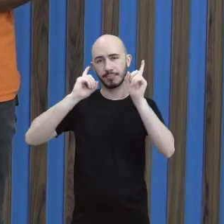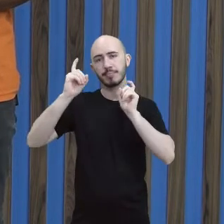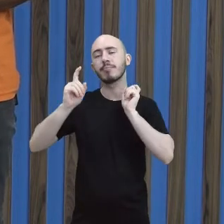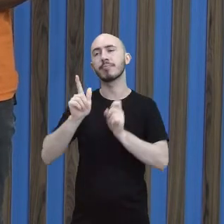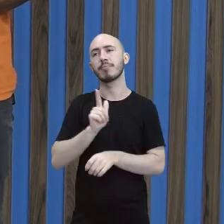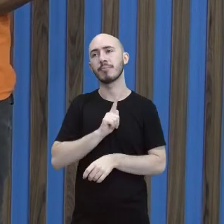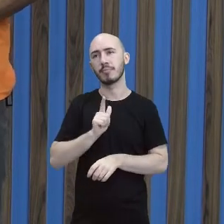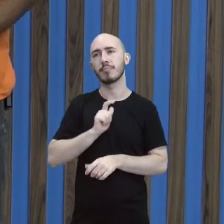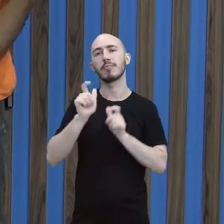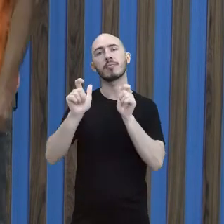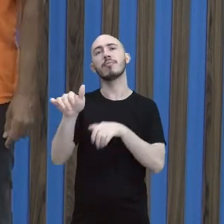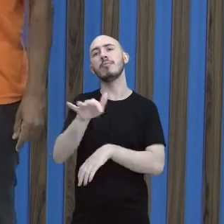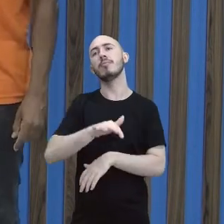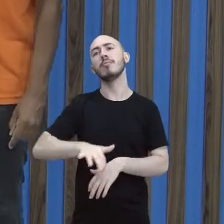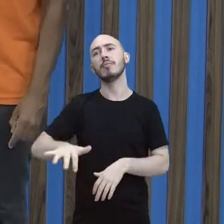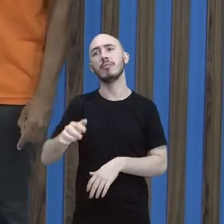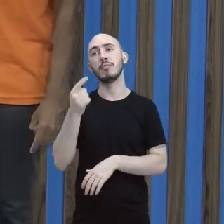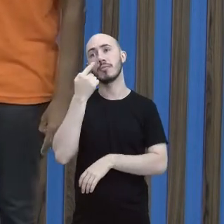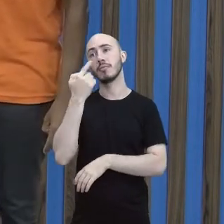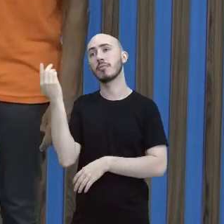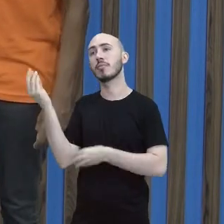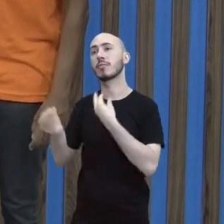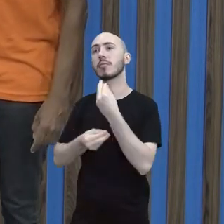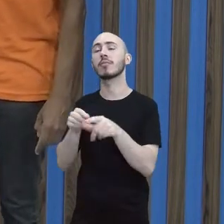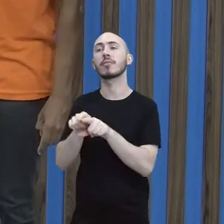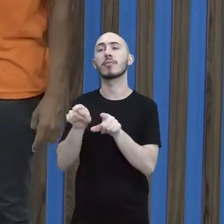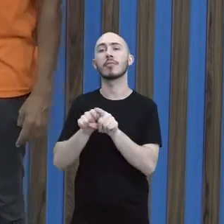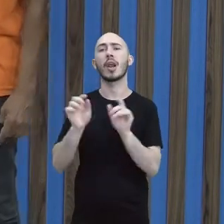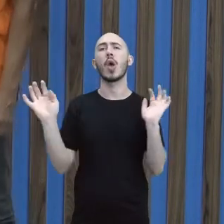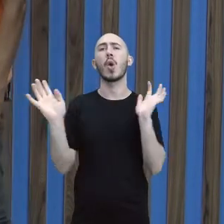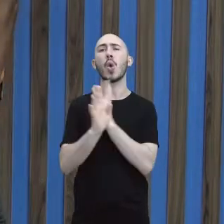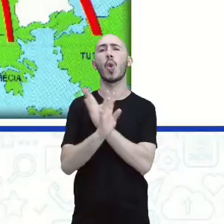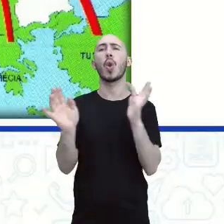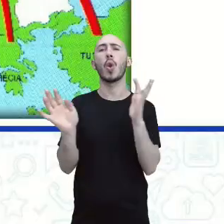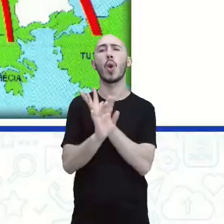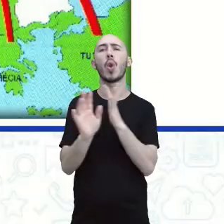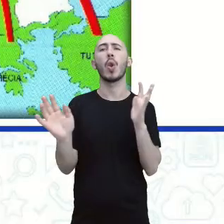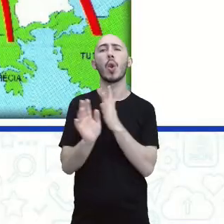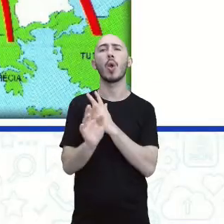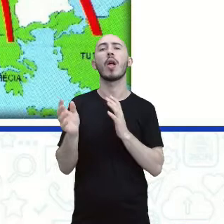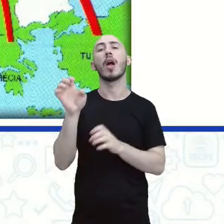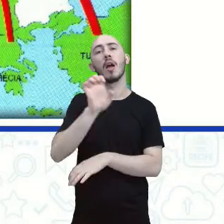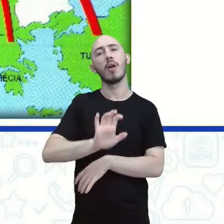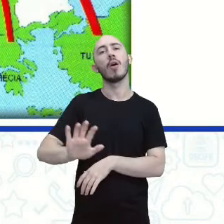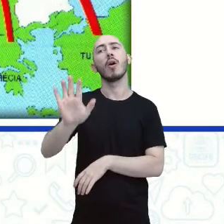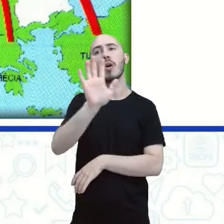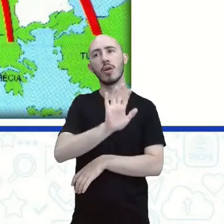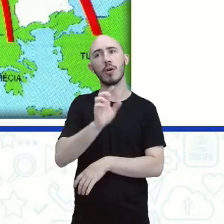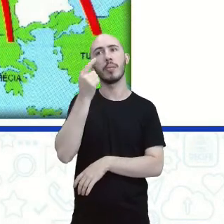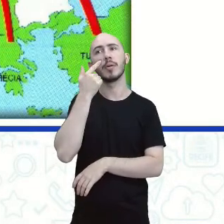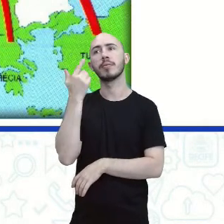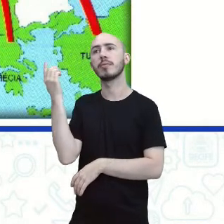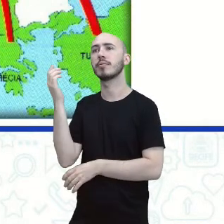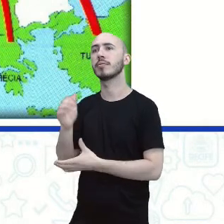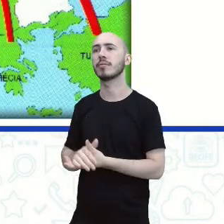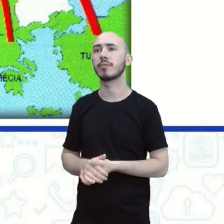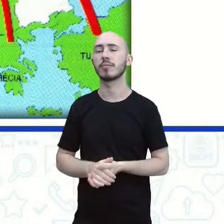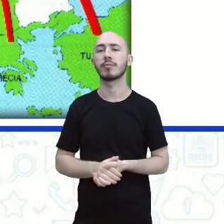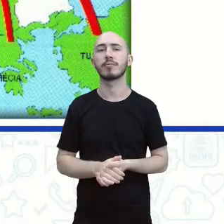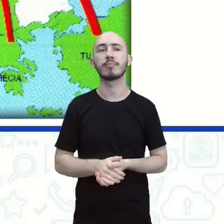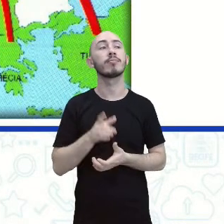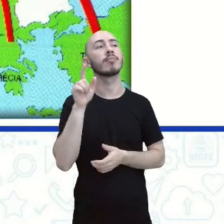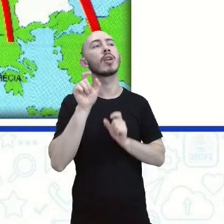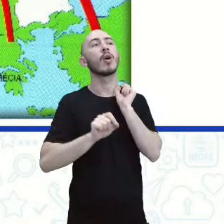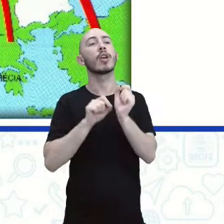de território. Está aqui o fluxo migratório da Europa, a gente mostrou para vocês, olha, todo Olha mundo como indo. chama por cento, né,